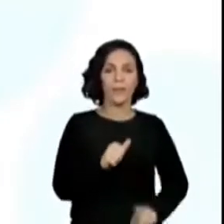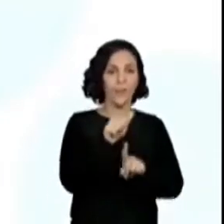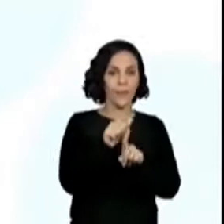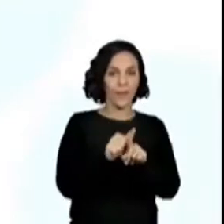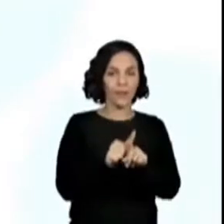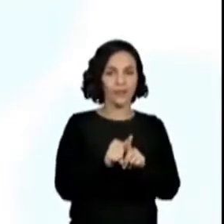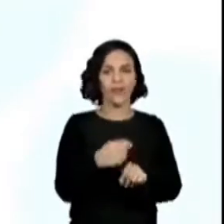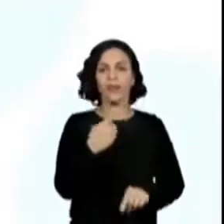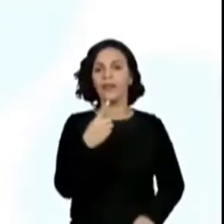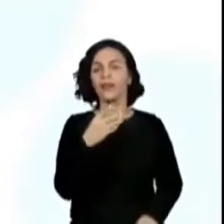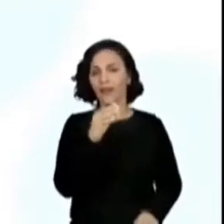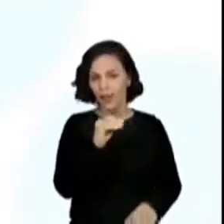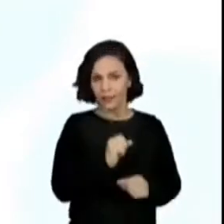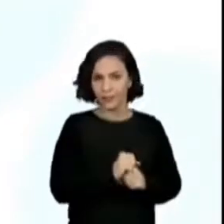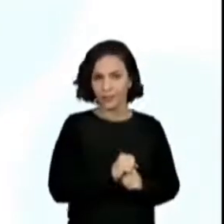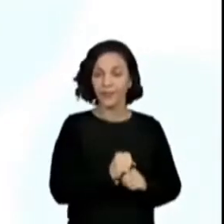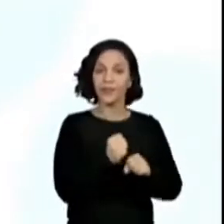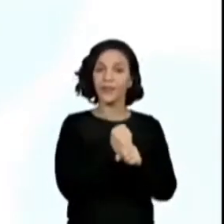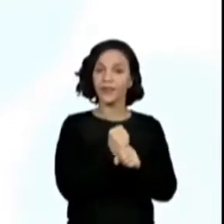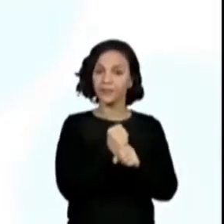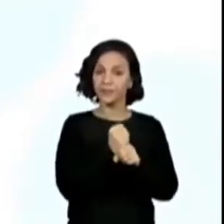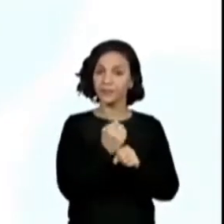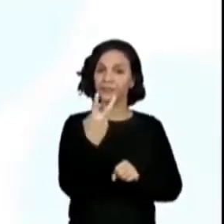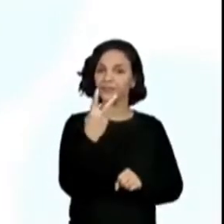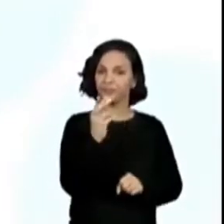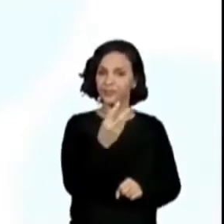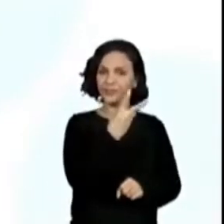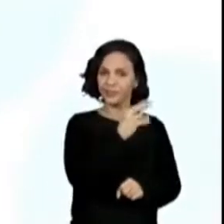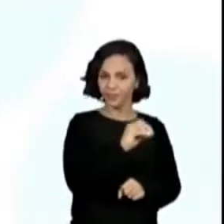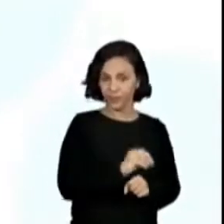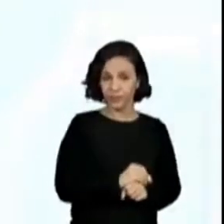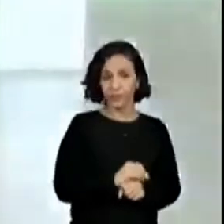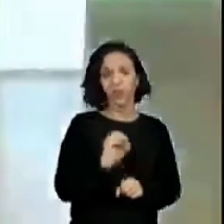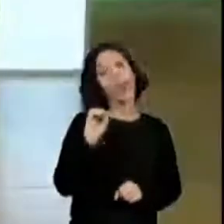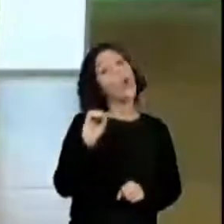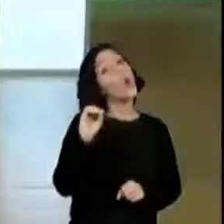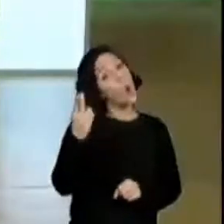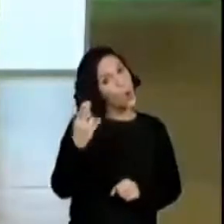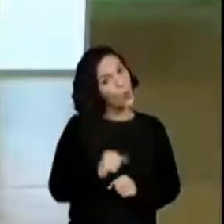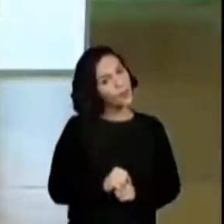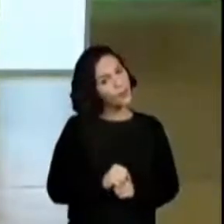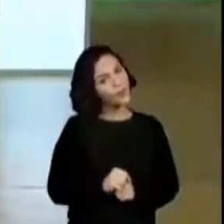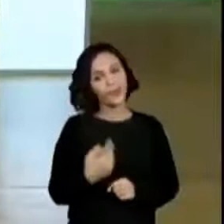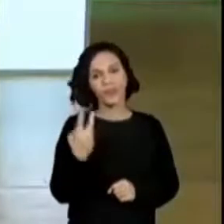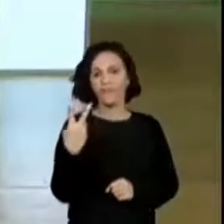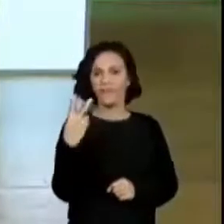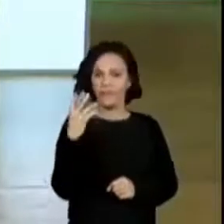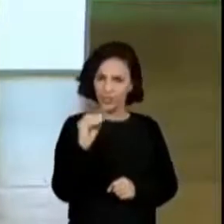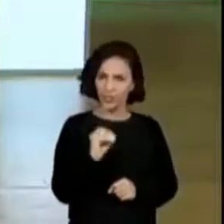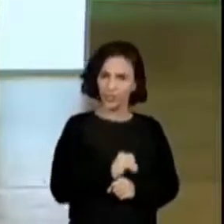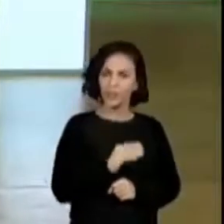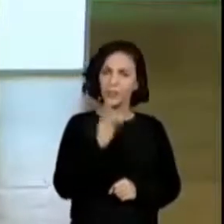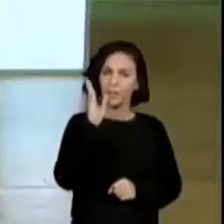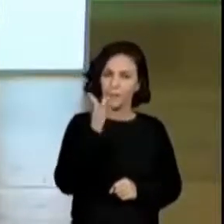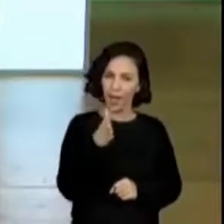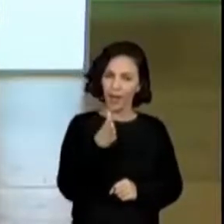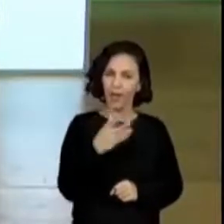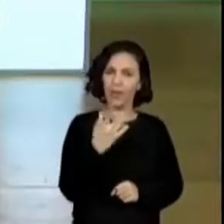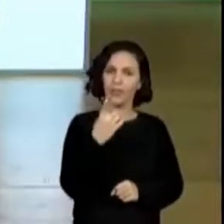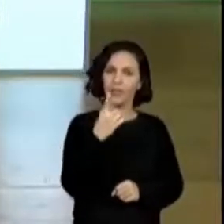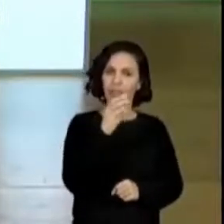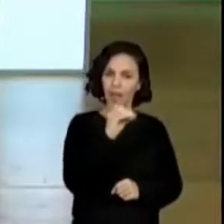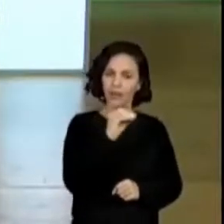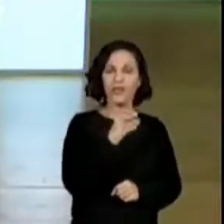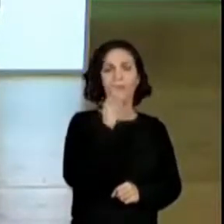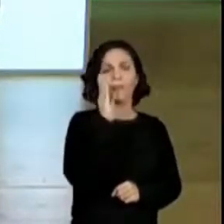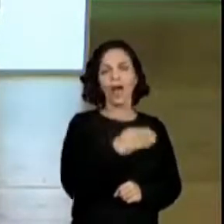2020. E tem gente colocando 20 do 10 e só o 20, lembrando que é